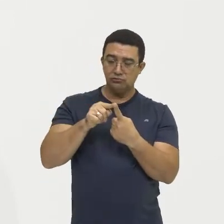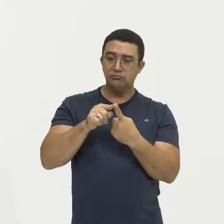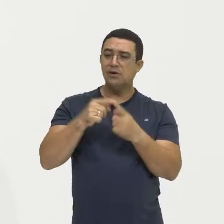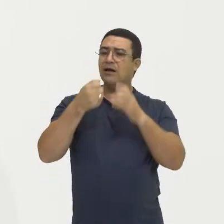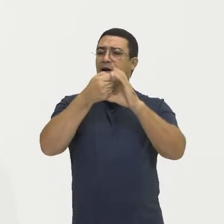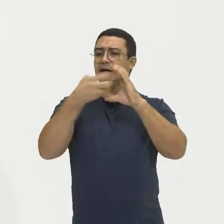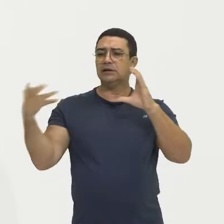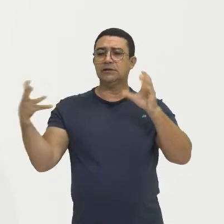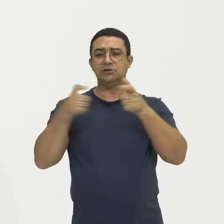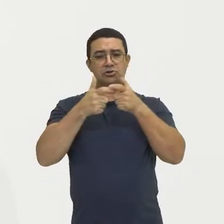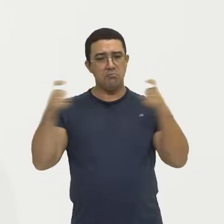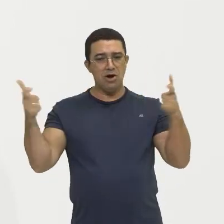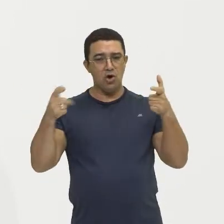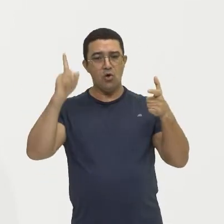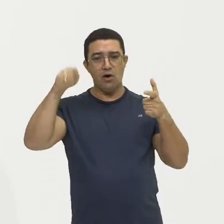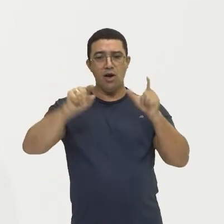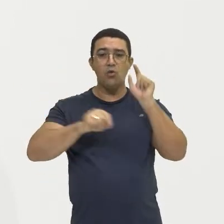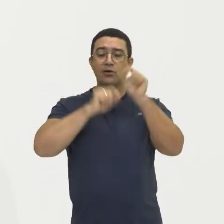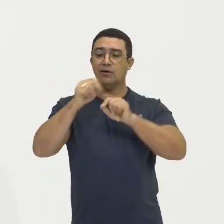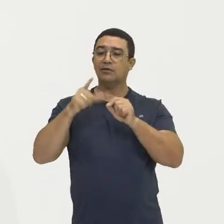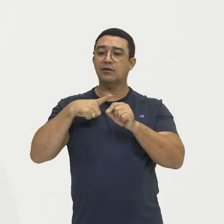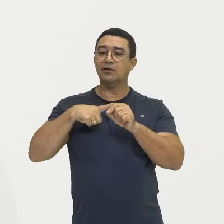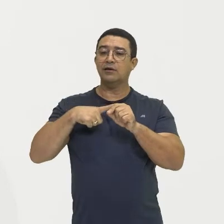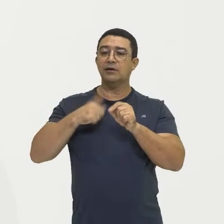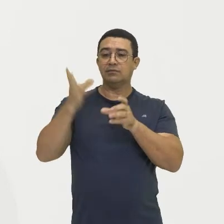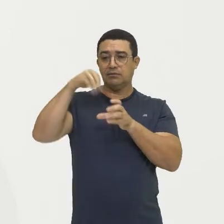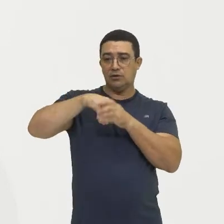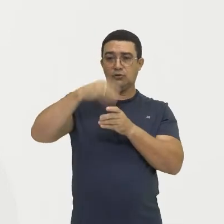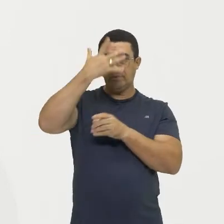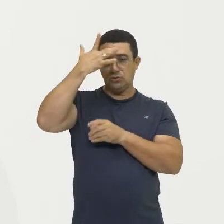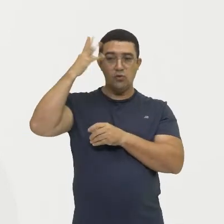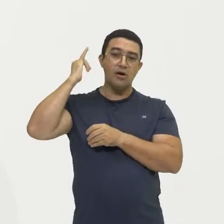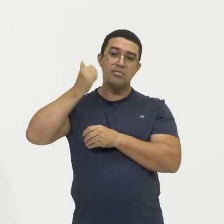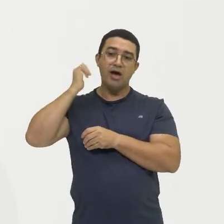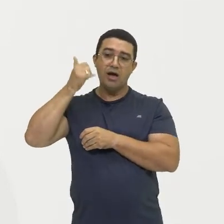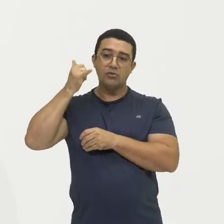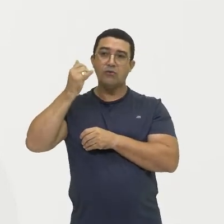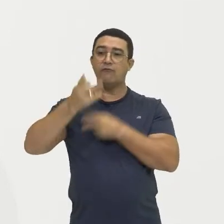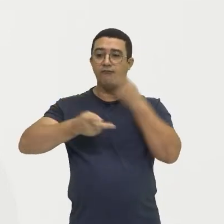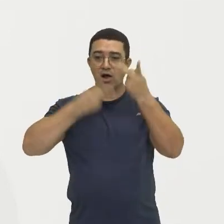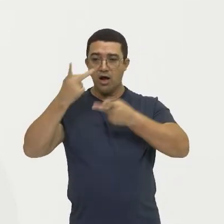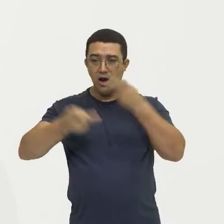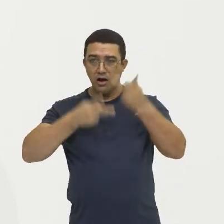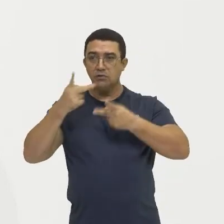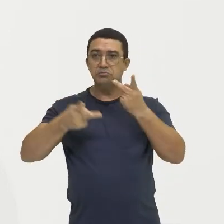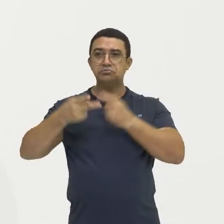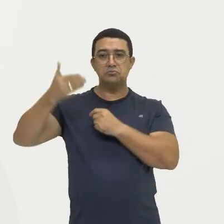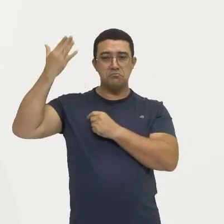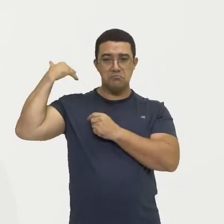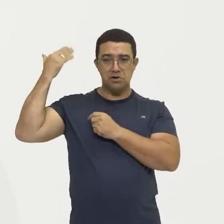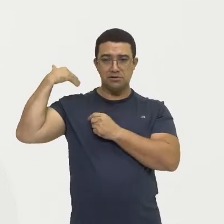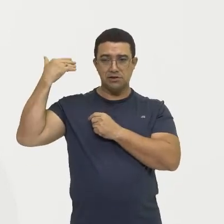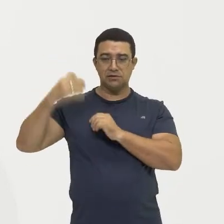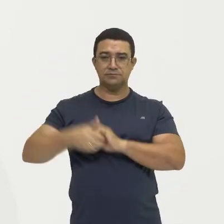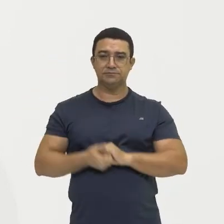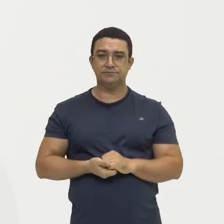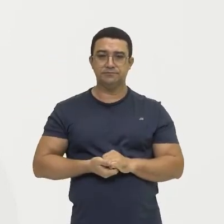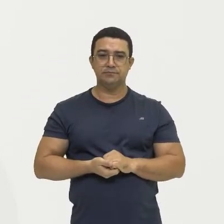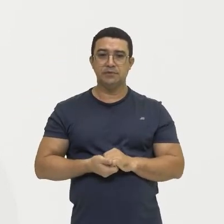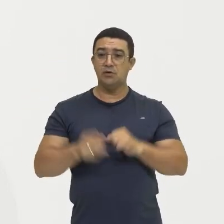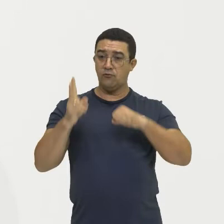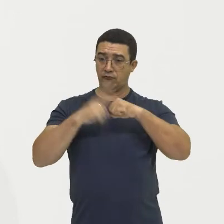característica maior é a presença de um narrador falando. Falando de um passado, os